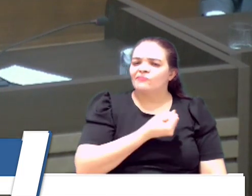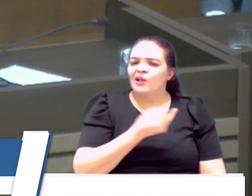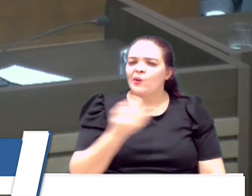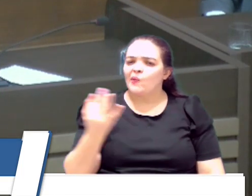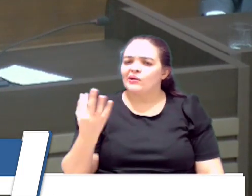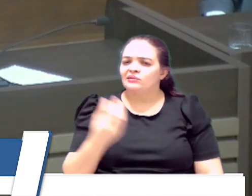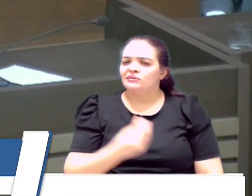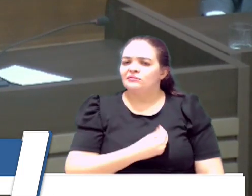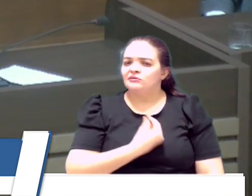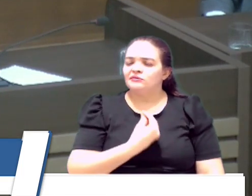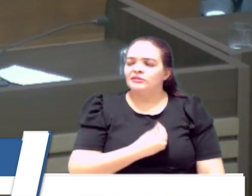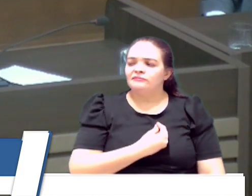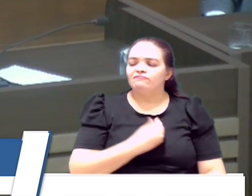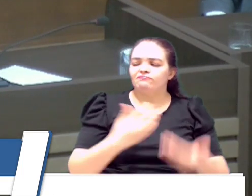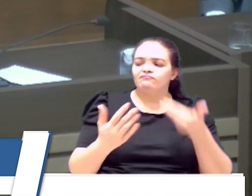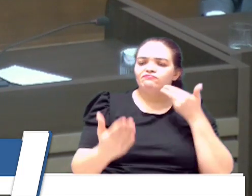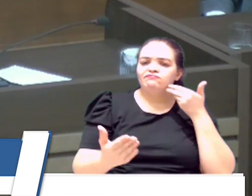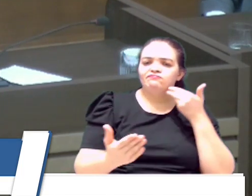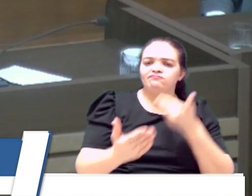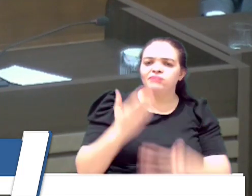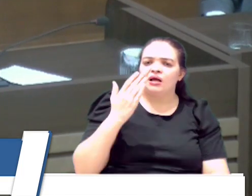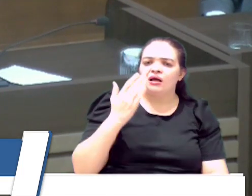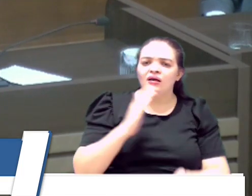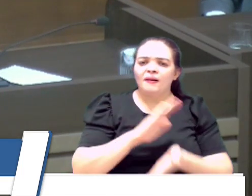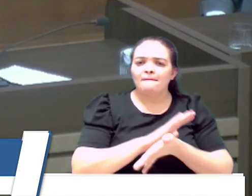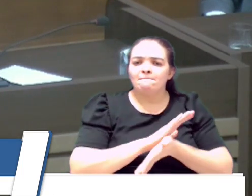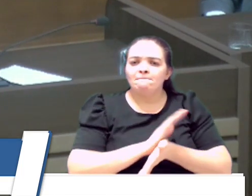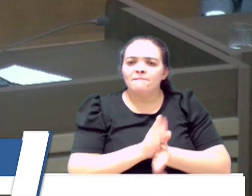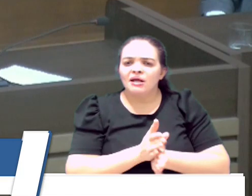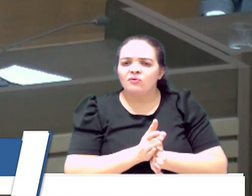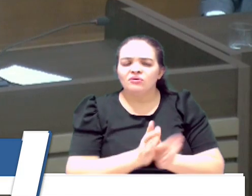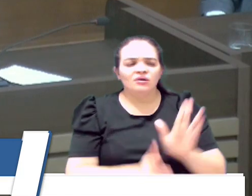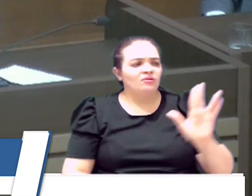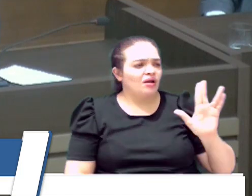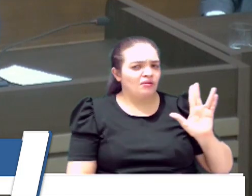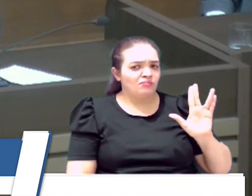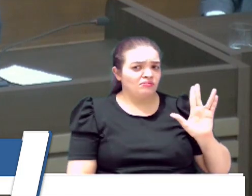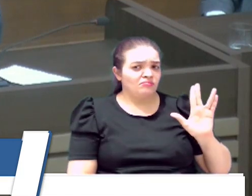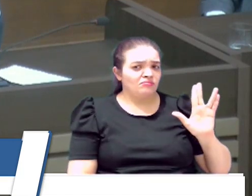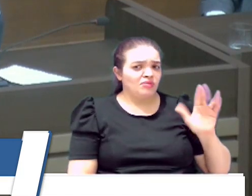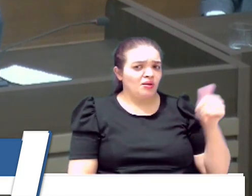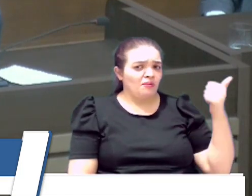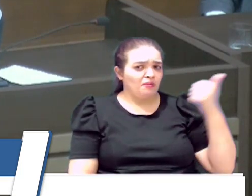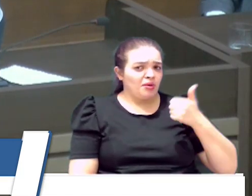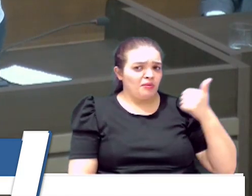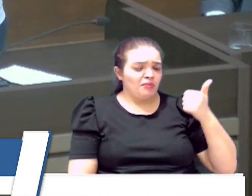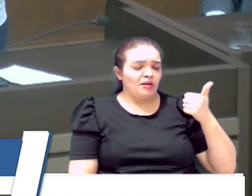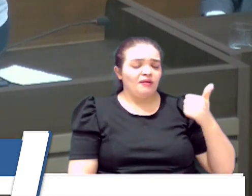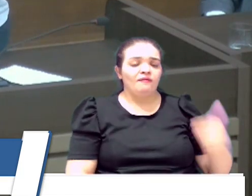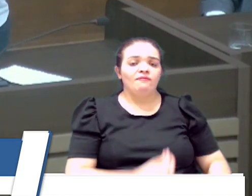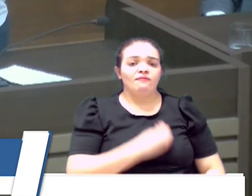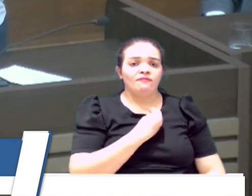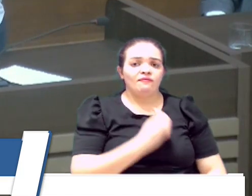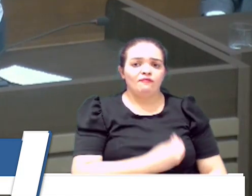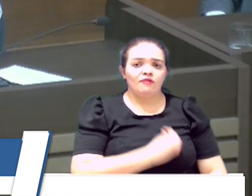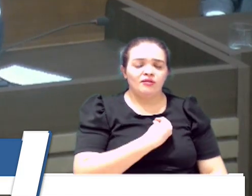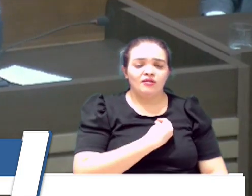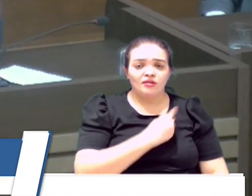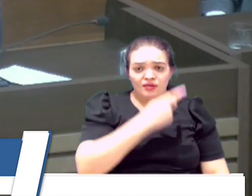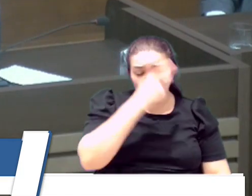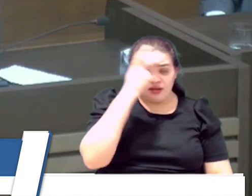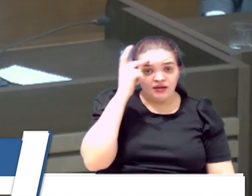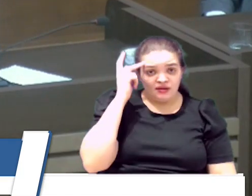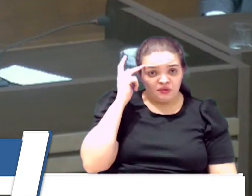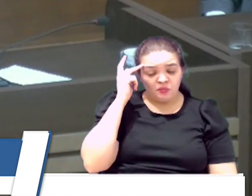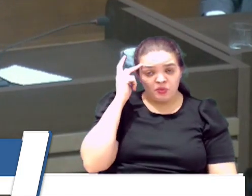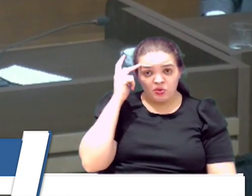já foram perdidas por conta do preconceito com a cannabis? Primeiro, a vida das pessoas que